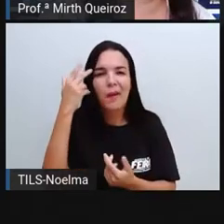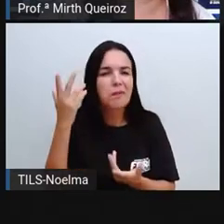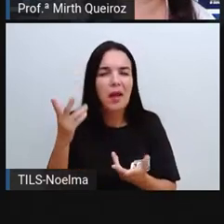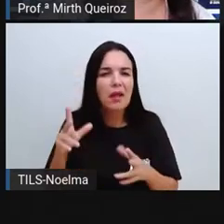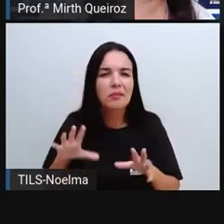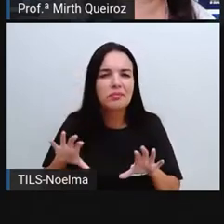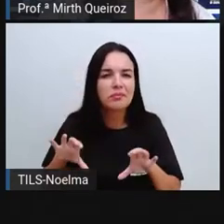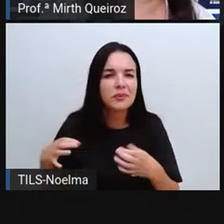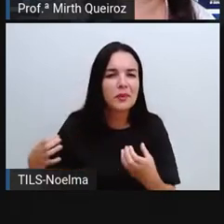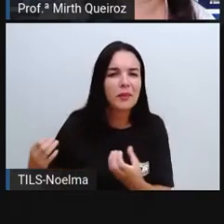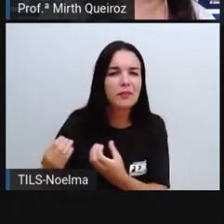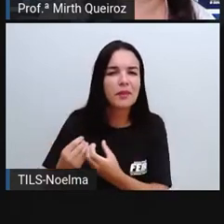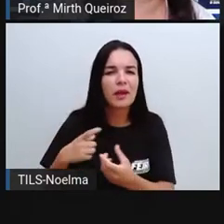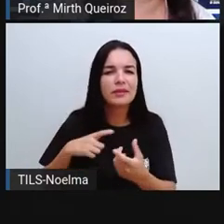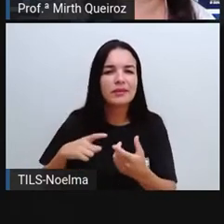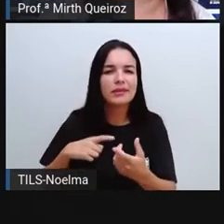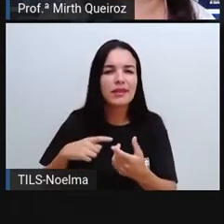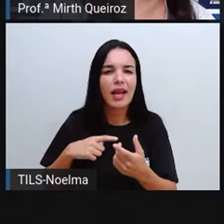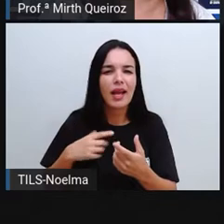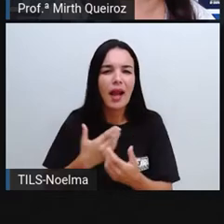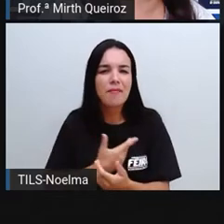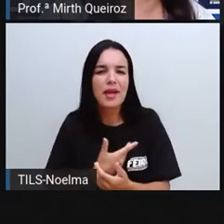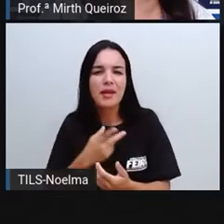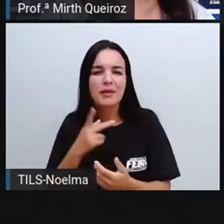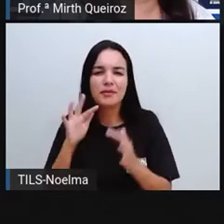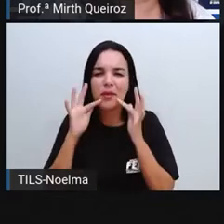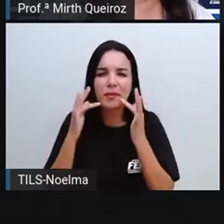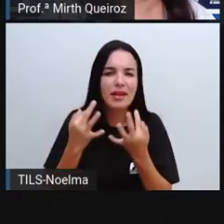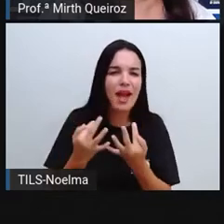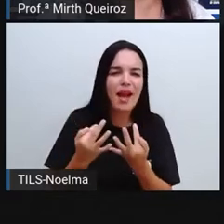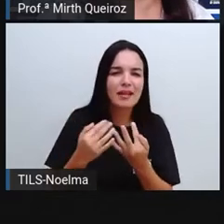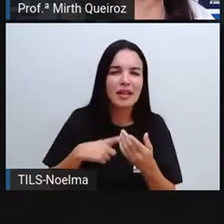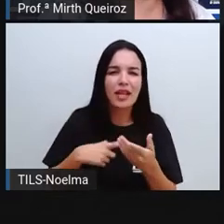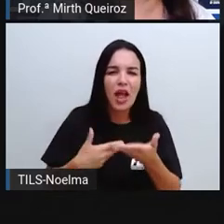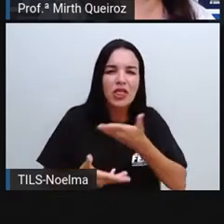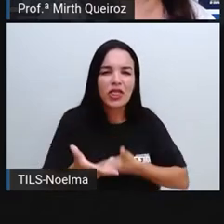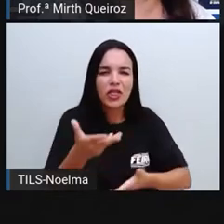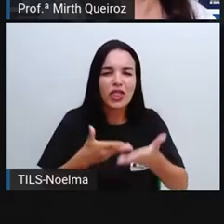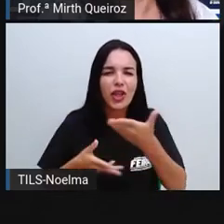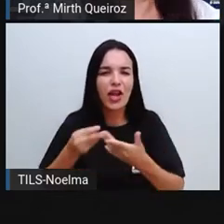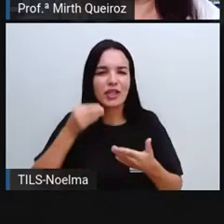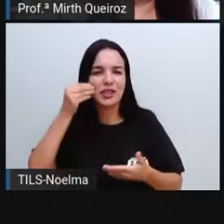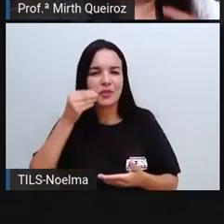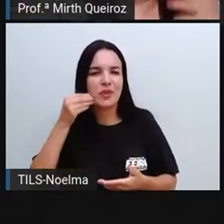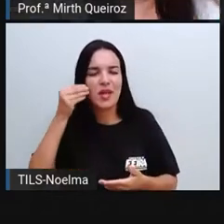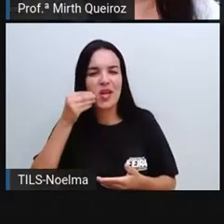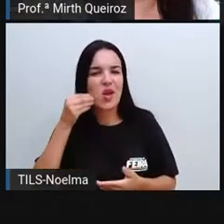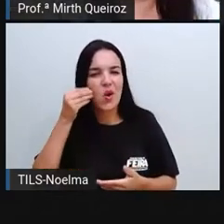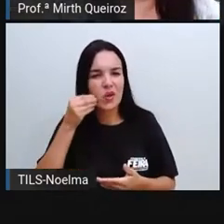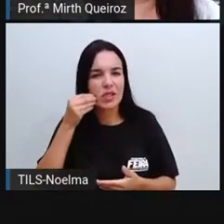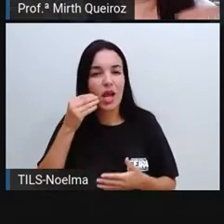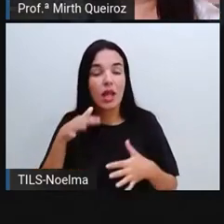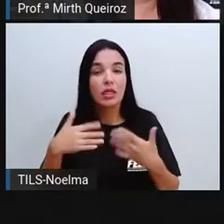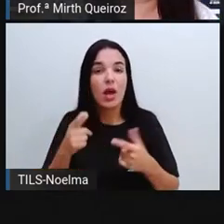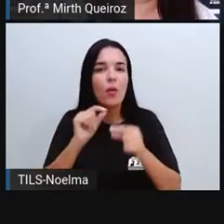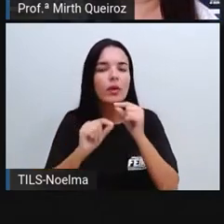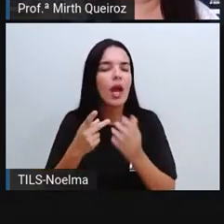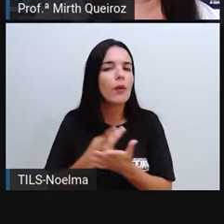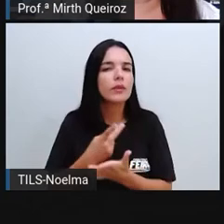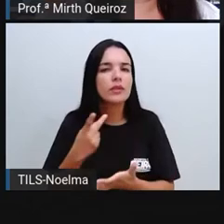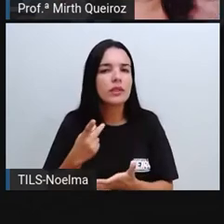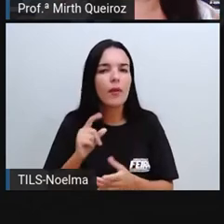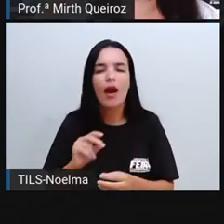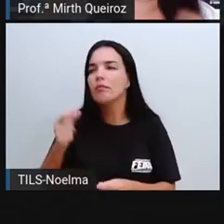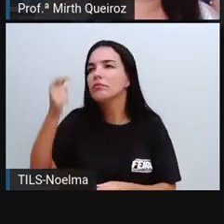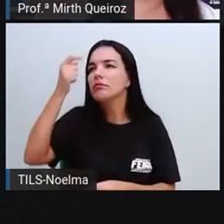familiares nossas experiências, fatos que aconteceram conosco, né? Aconteceu ali. Ele começou a memorizar aquilo